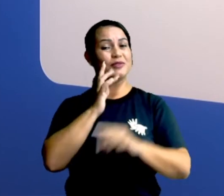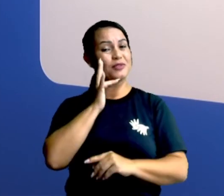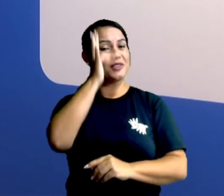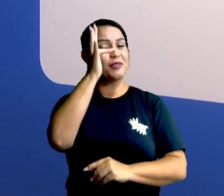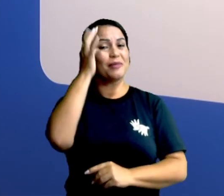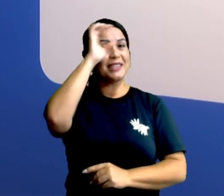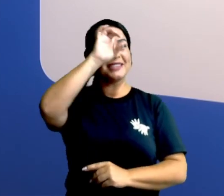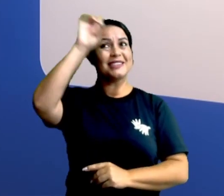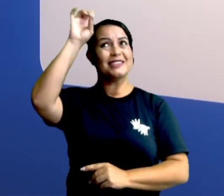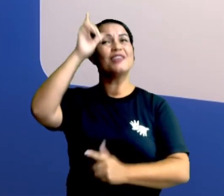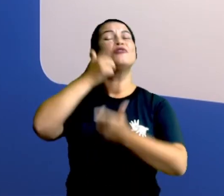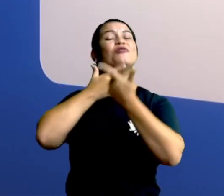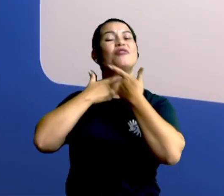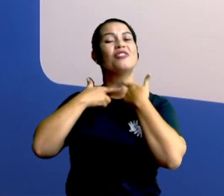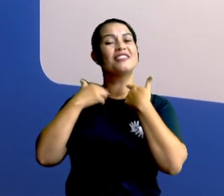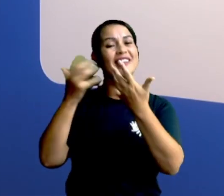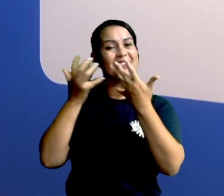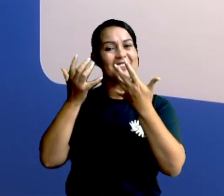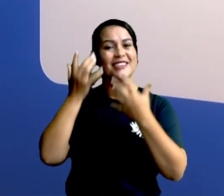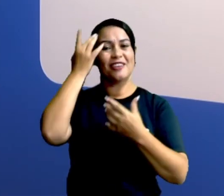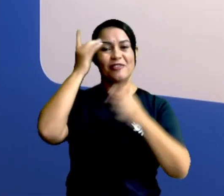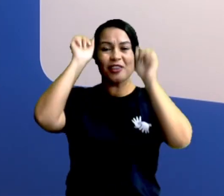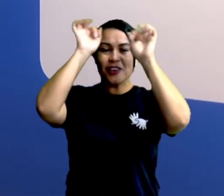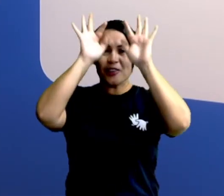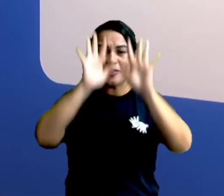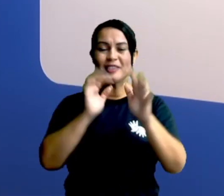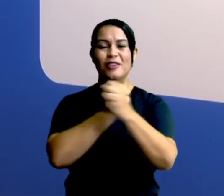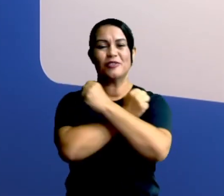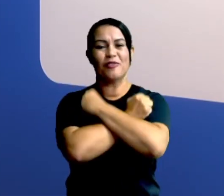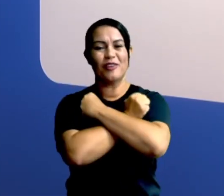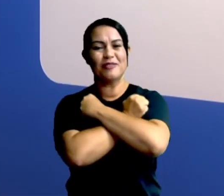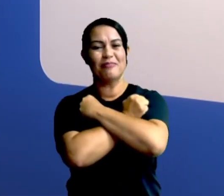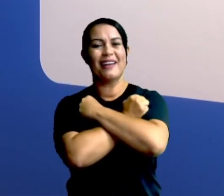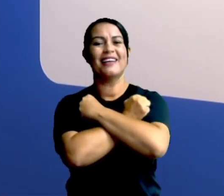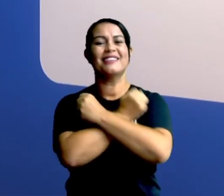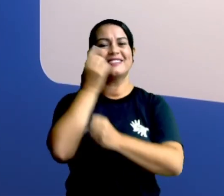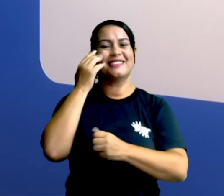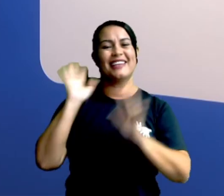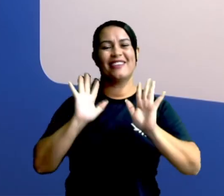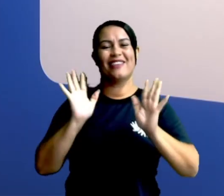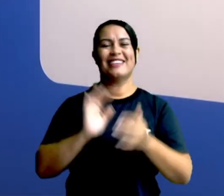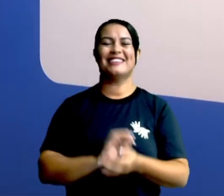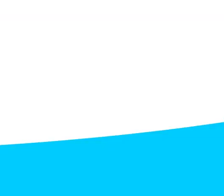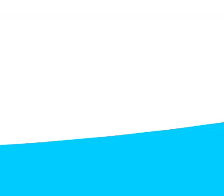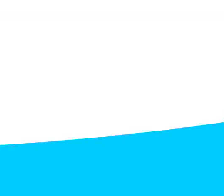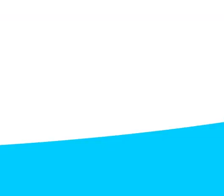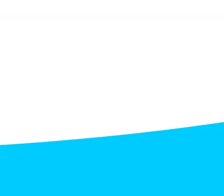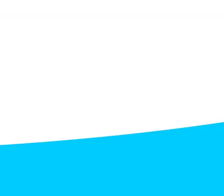breve, se Deus assim nos permitir. Fiquem com Deus, um forte abraço e até lá.